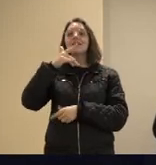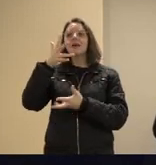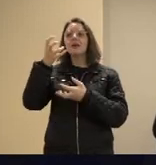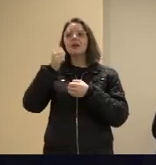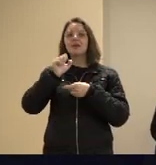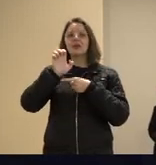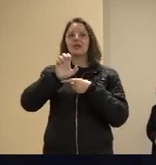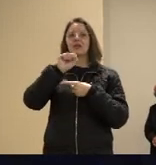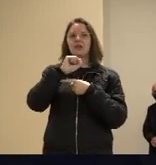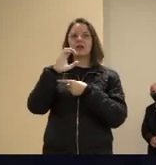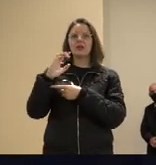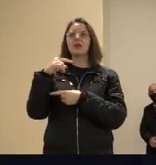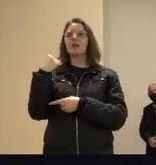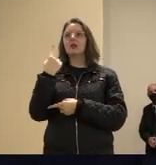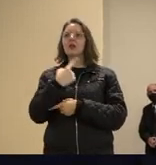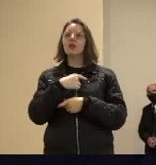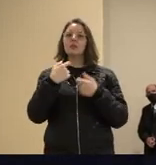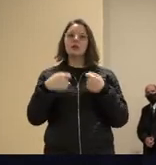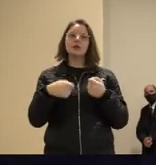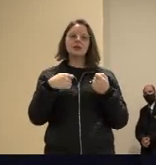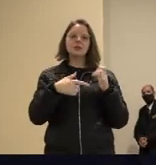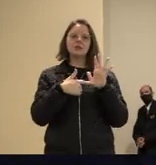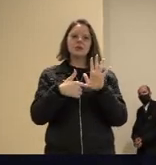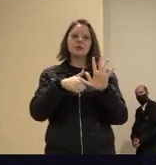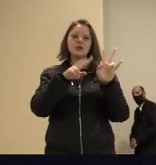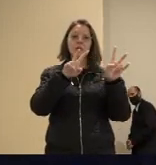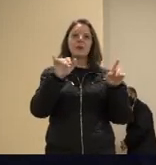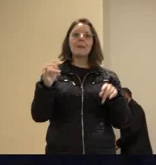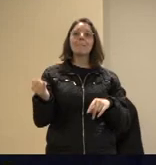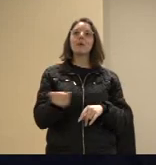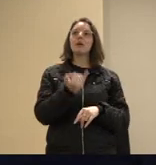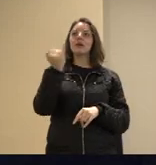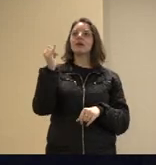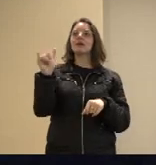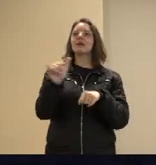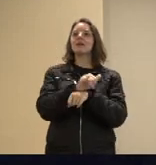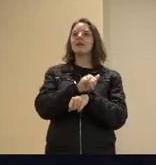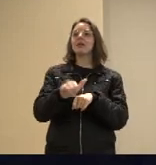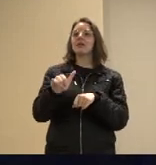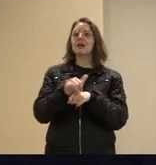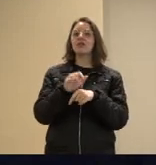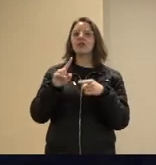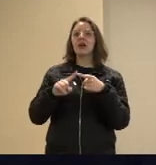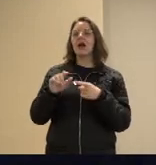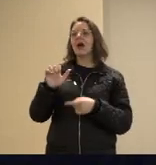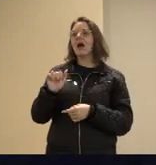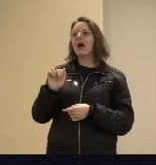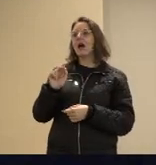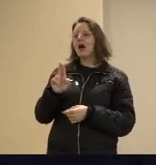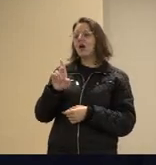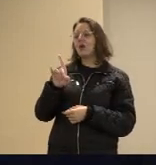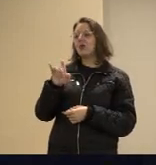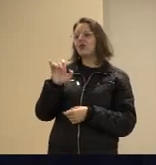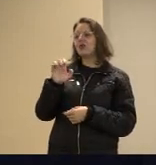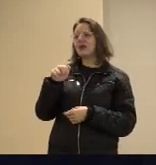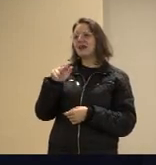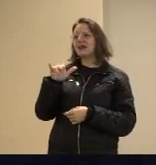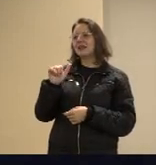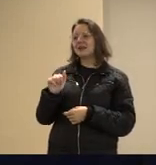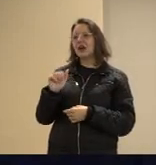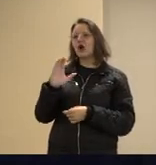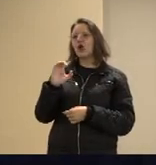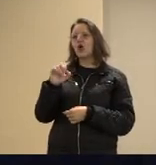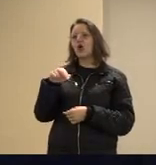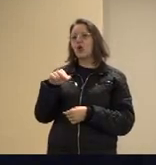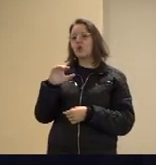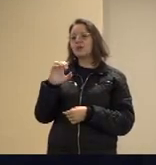um pouquinho o destaque da importância dessa ferramenta, né, da audiência concentrada, para que a gente atenda